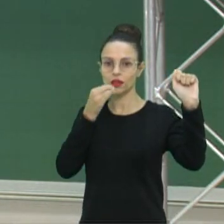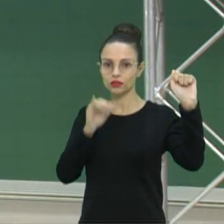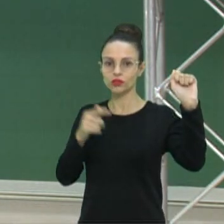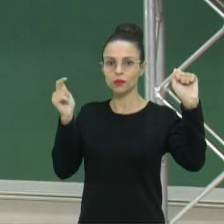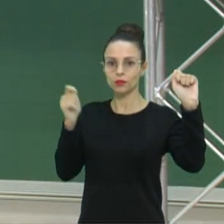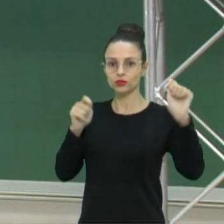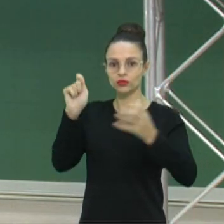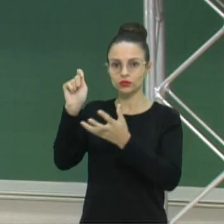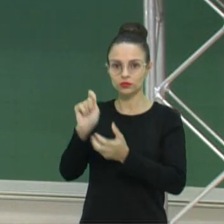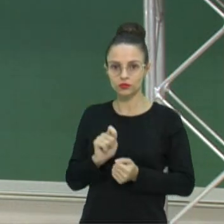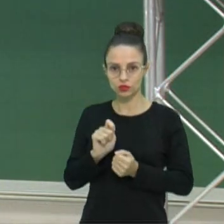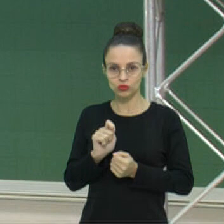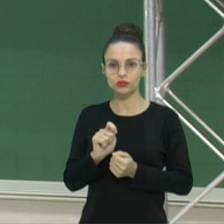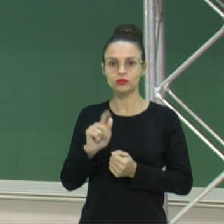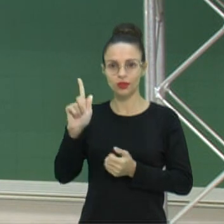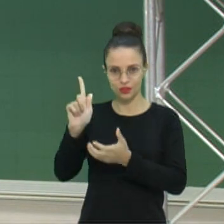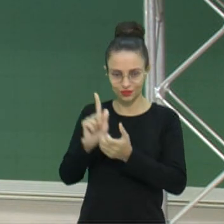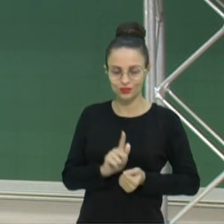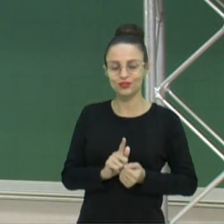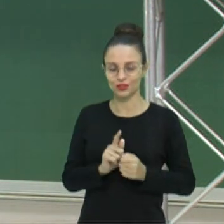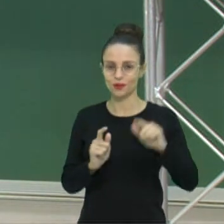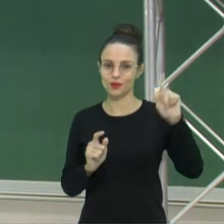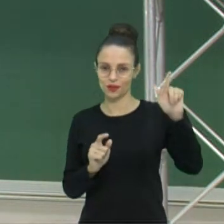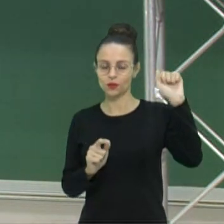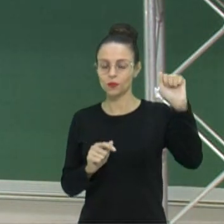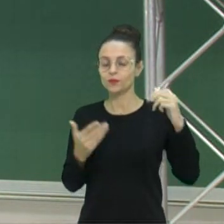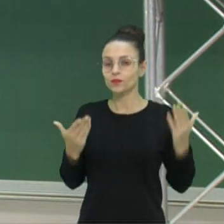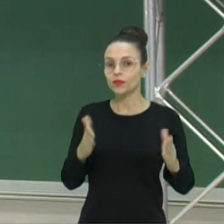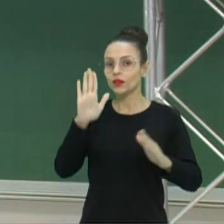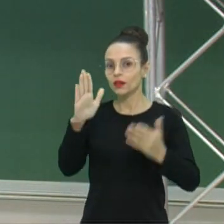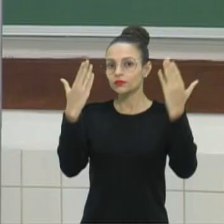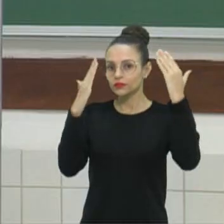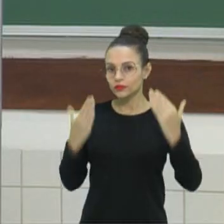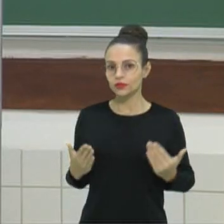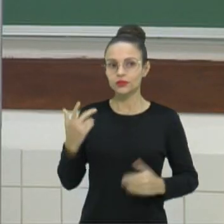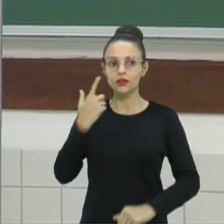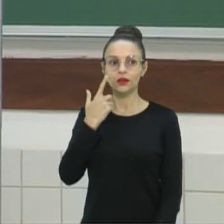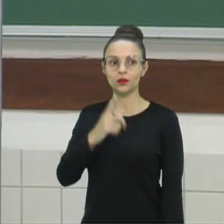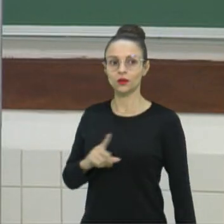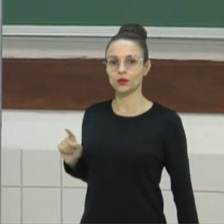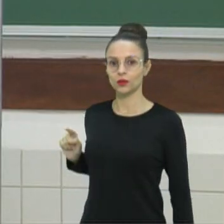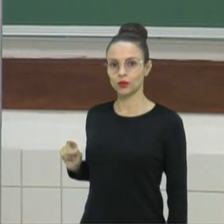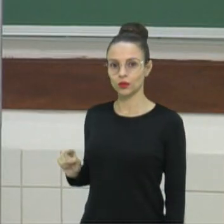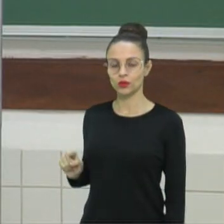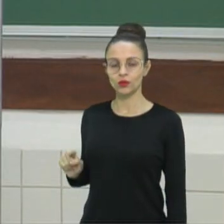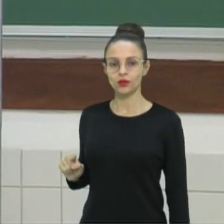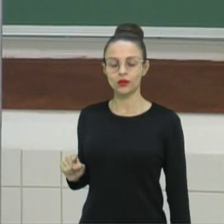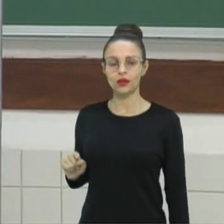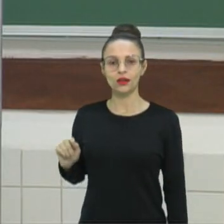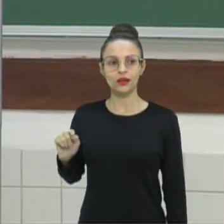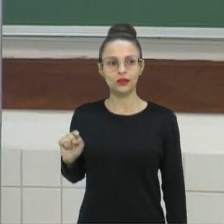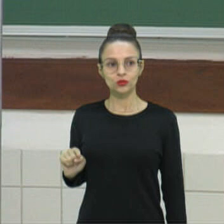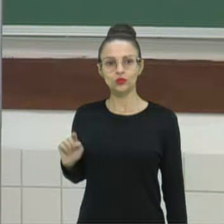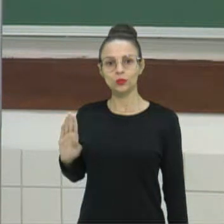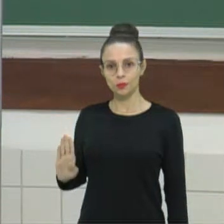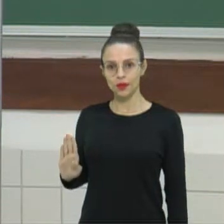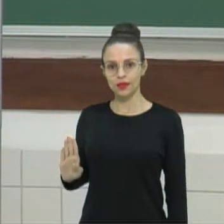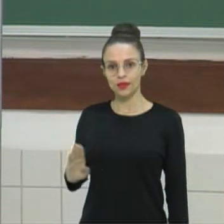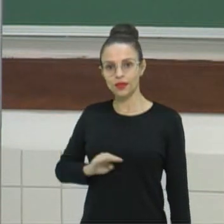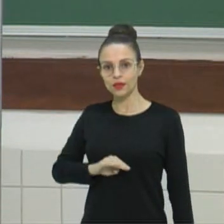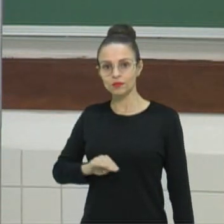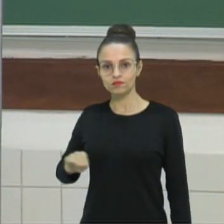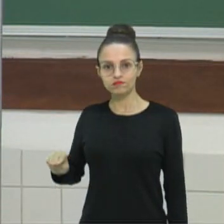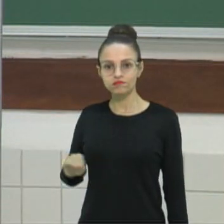potencial gravitacional. E se eu for analisar aqui, certo, na parte de baixo, eu não vou